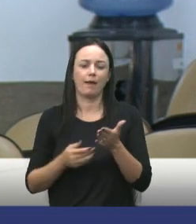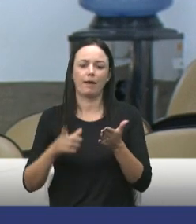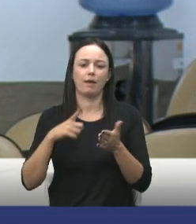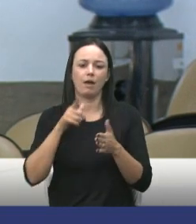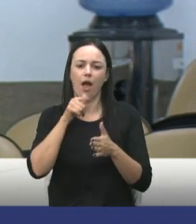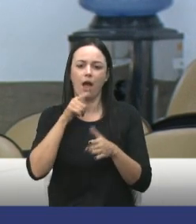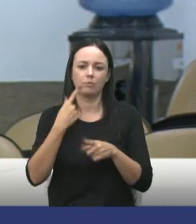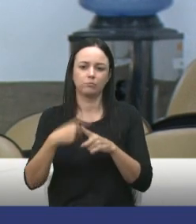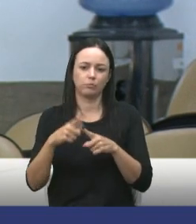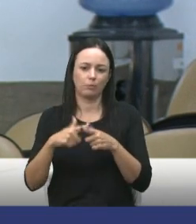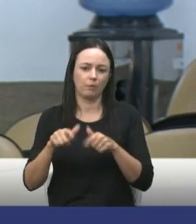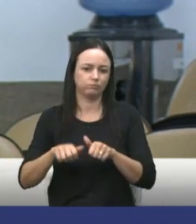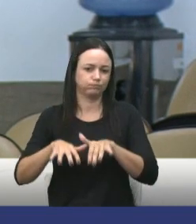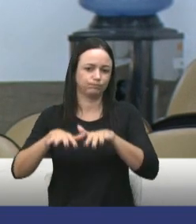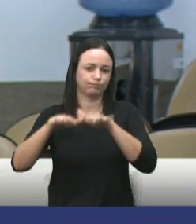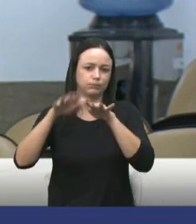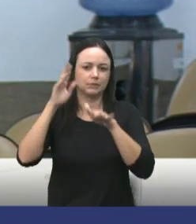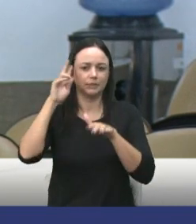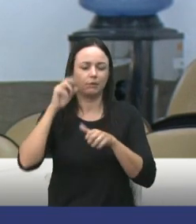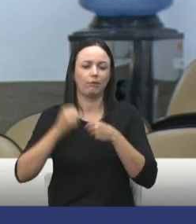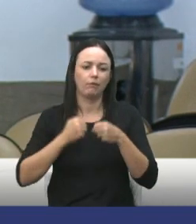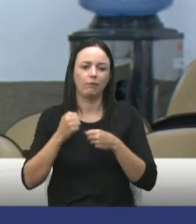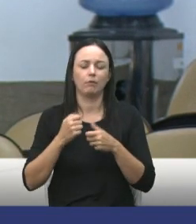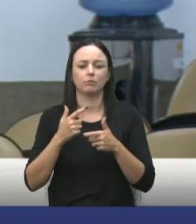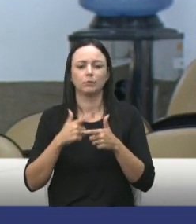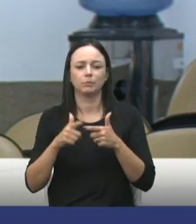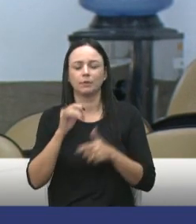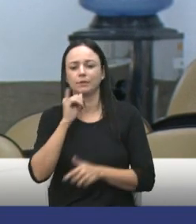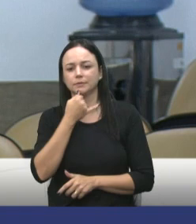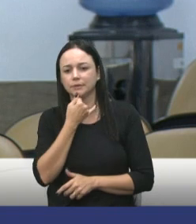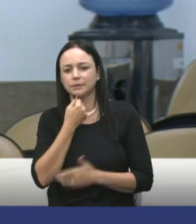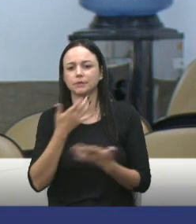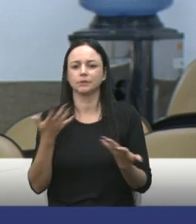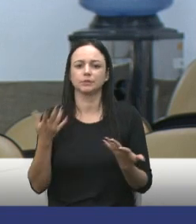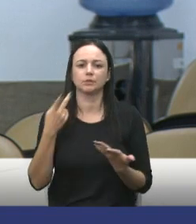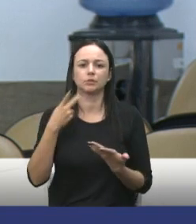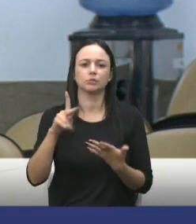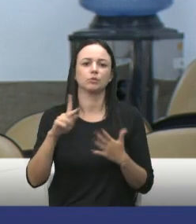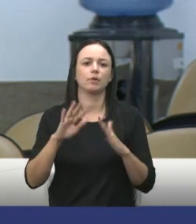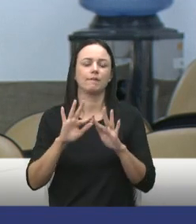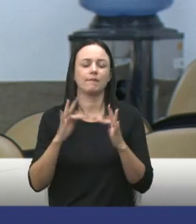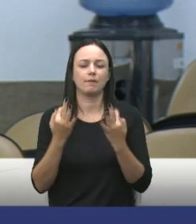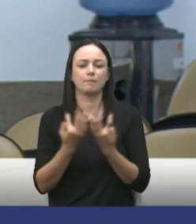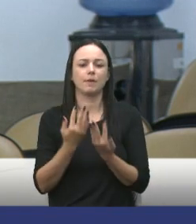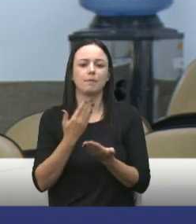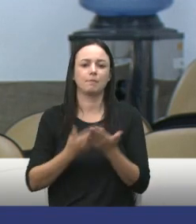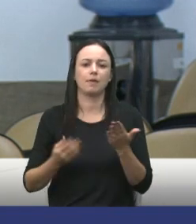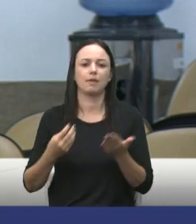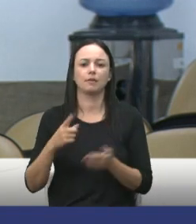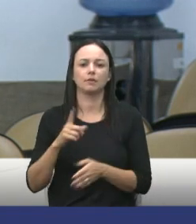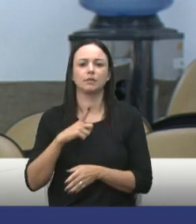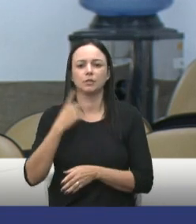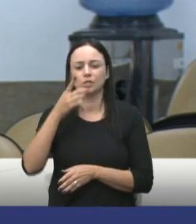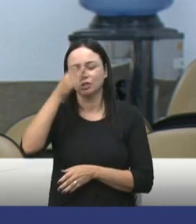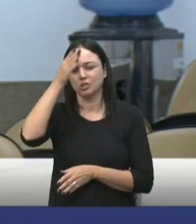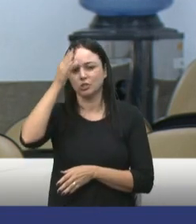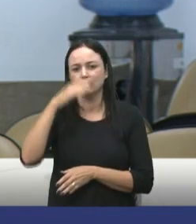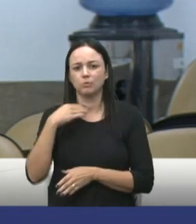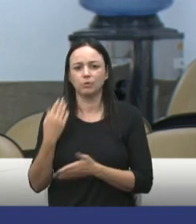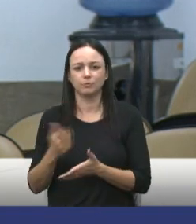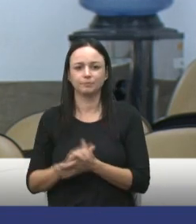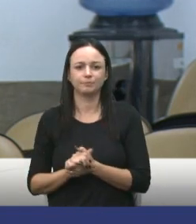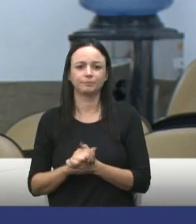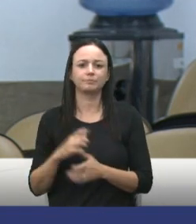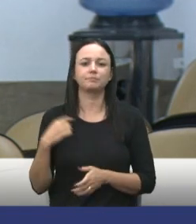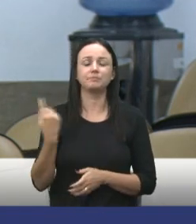sabe a correria que é, a gente sabe a tristeza que é você ter seus móveis, seus familiares, às vezes perdendo a vida, como ele teve uma tia. Então a gente